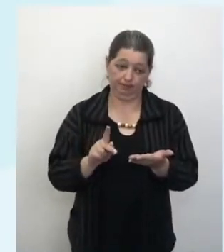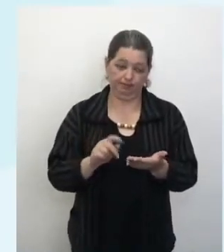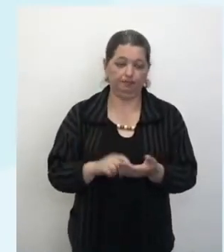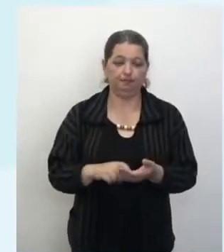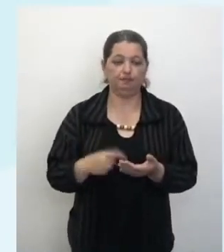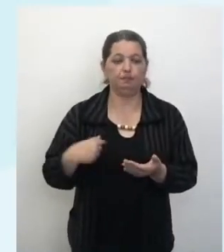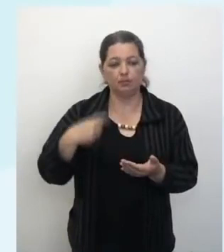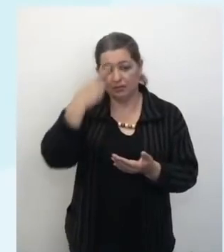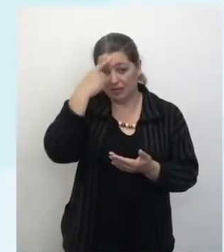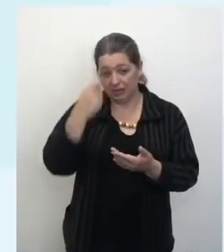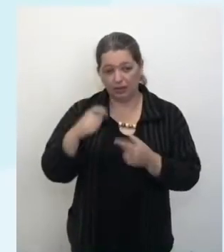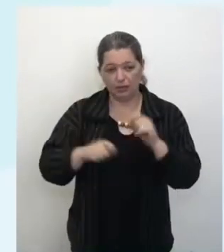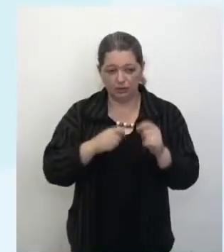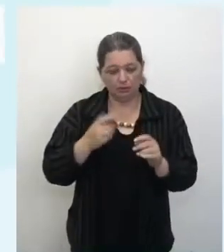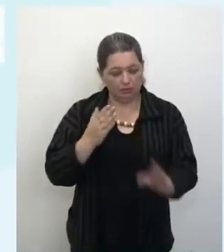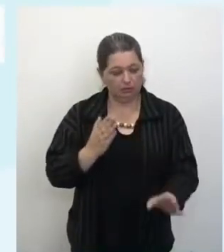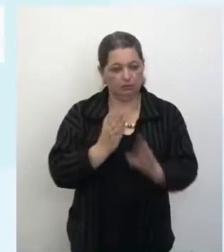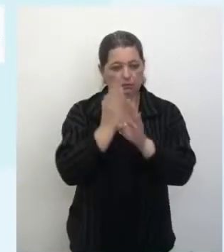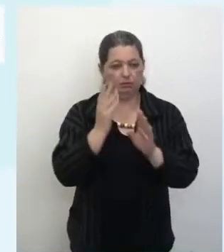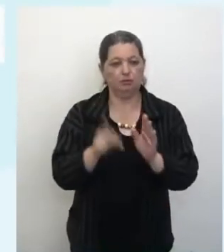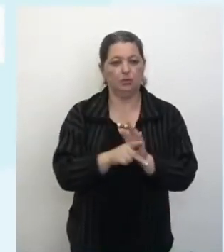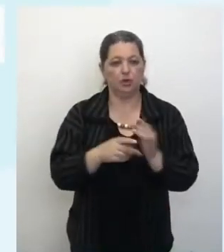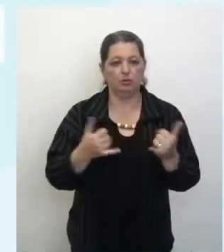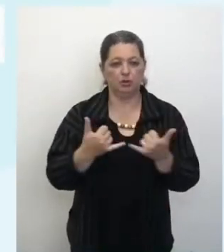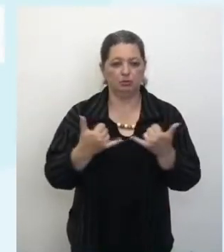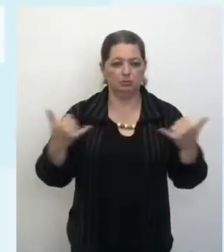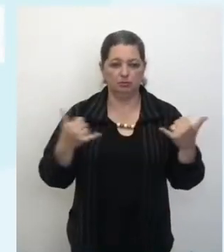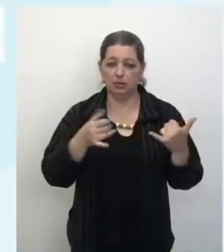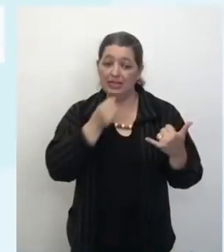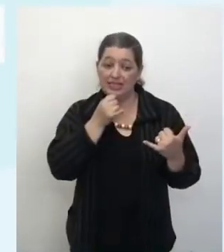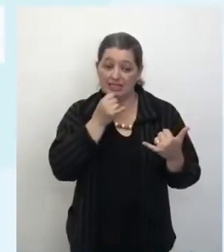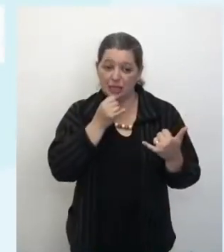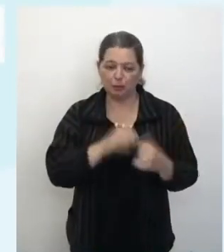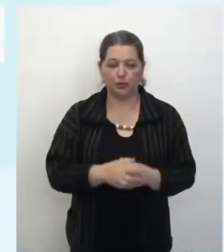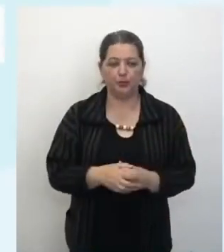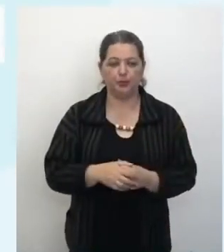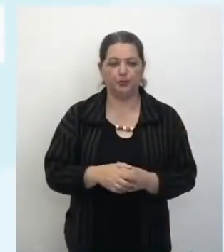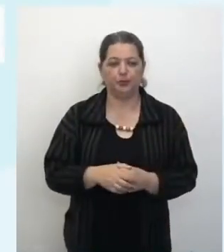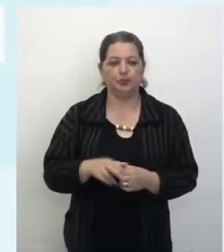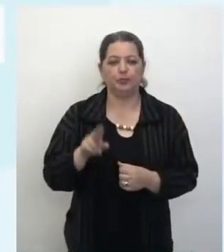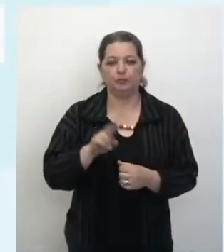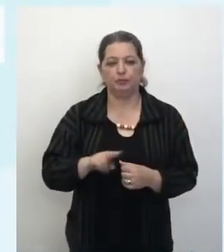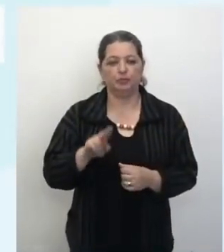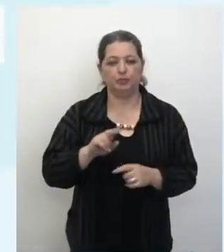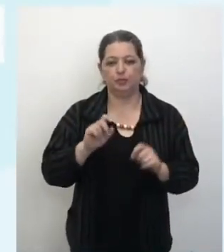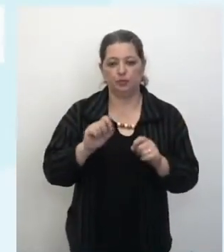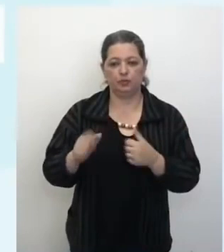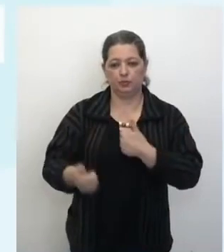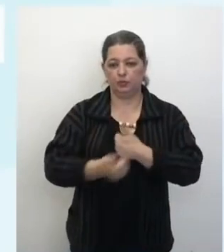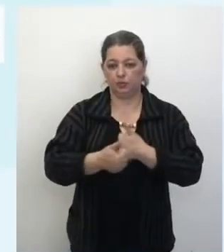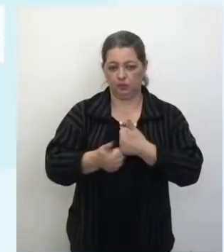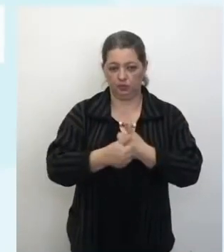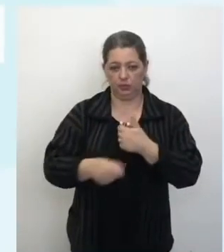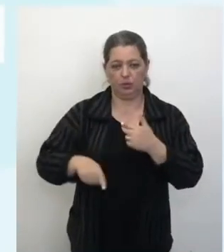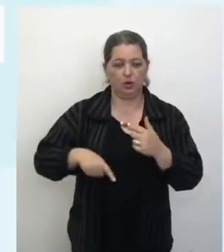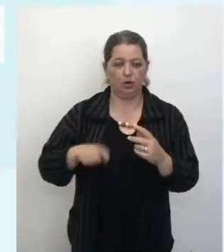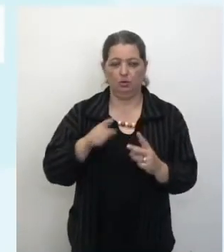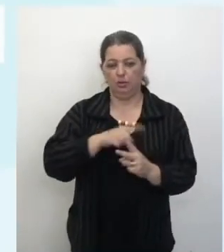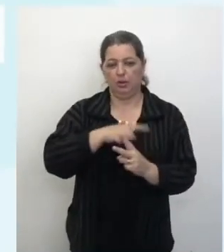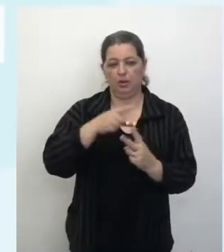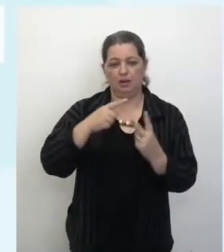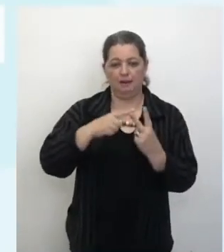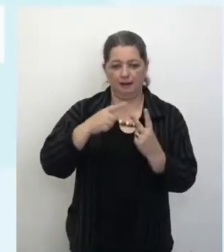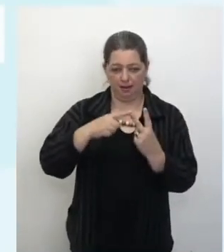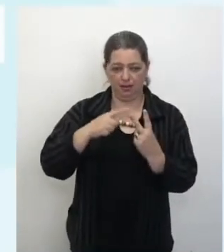através dessa ideia, a gente vai localizar na reta. Vamos para o nosso exemplo. Ó. Utilize a reta abaixo para localizar o raiz de 10. Aí você fala, bom,